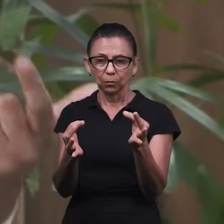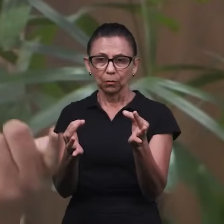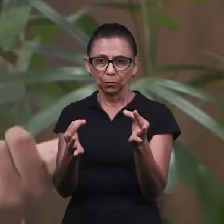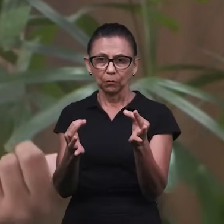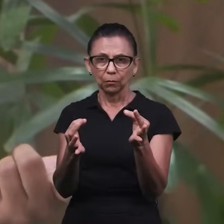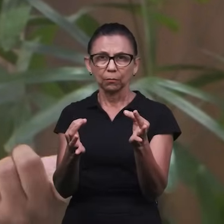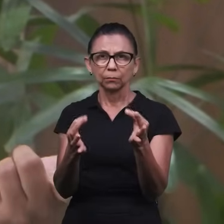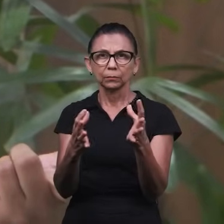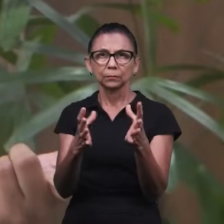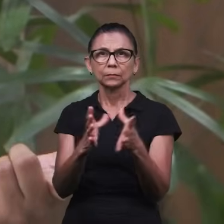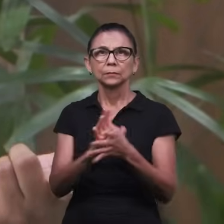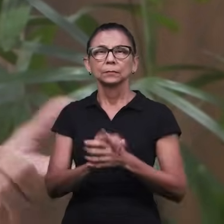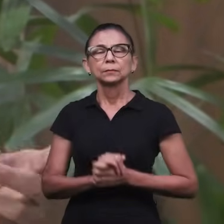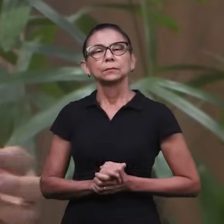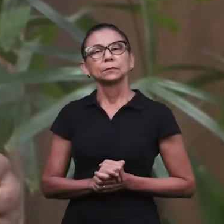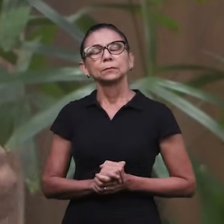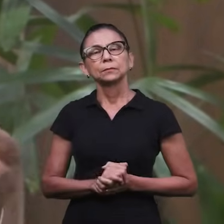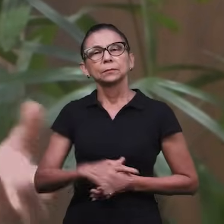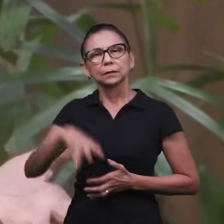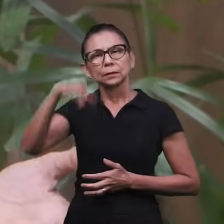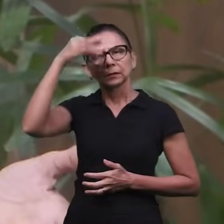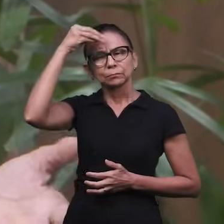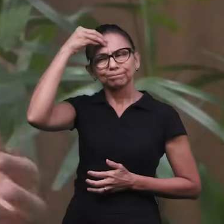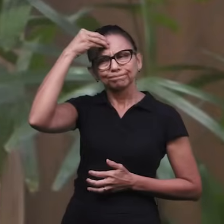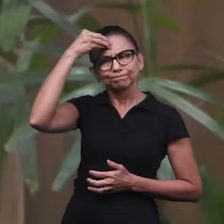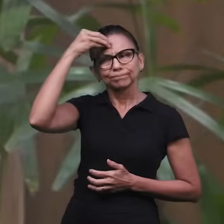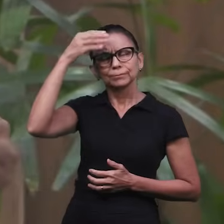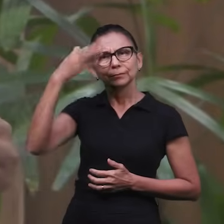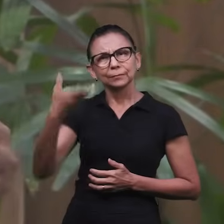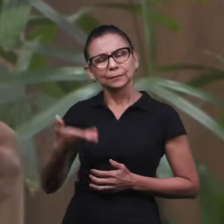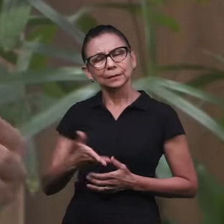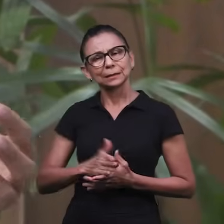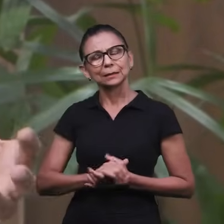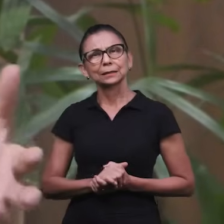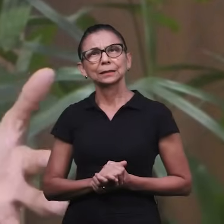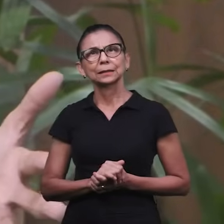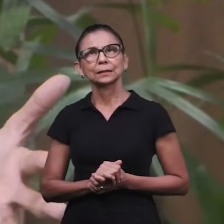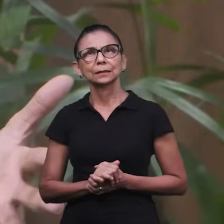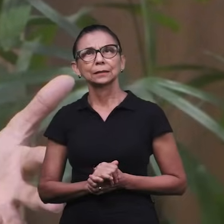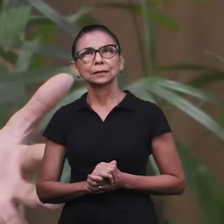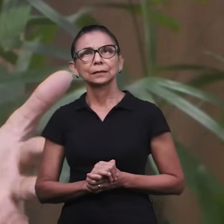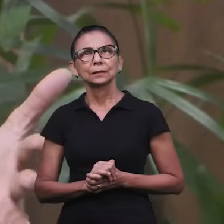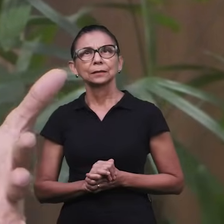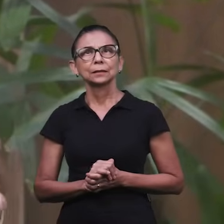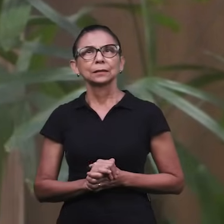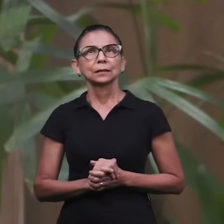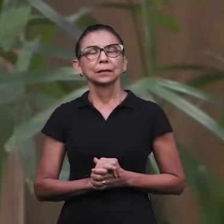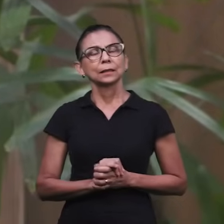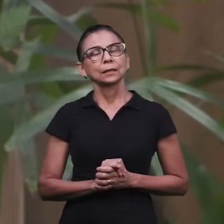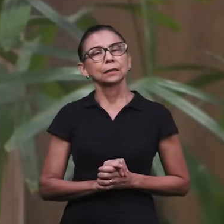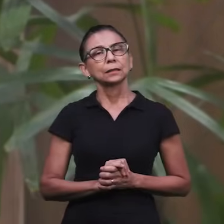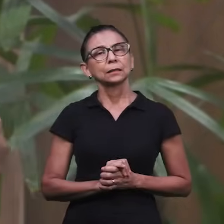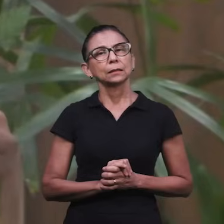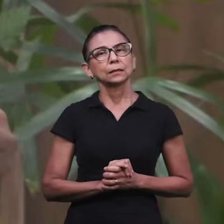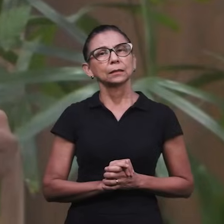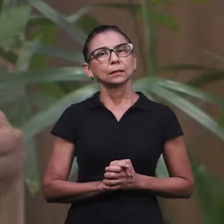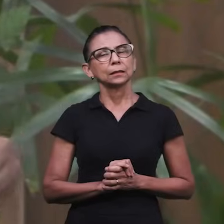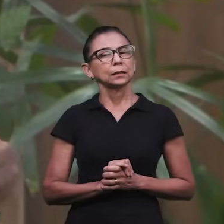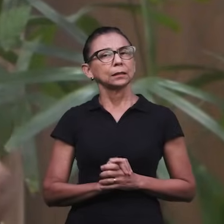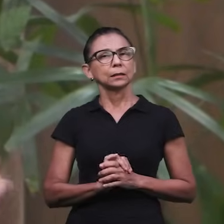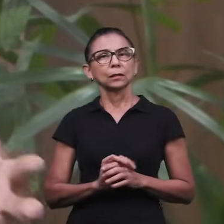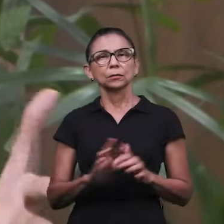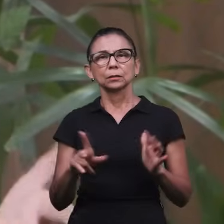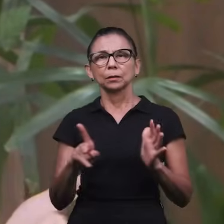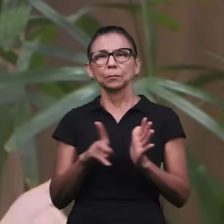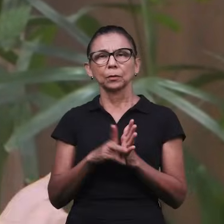memorize, reproduza aquilo. São exigências do nosso córtex superior, frontal, que ele seja,